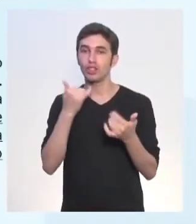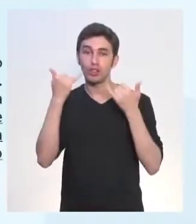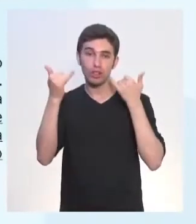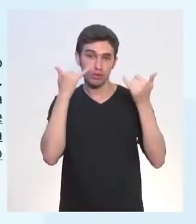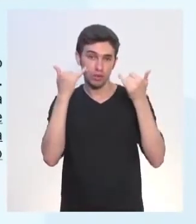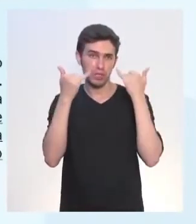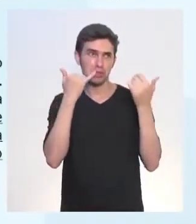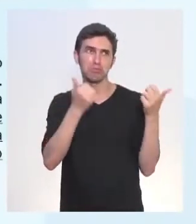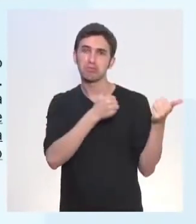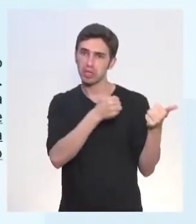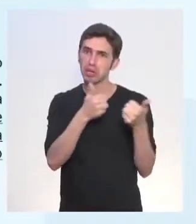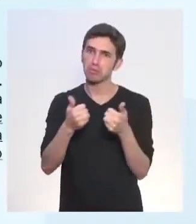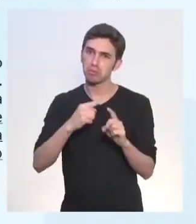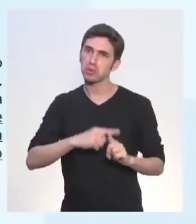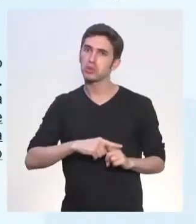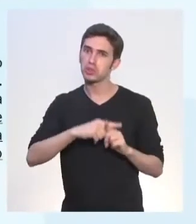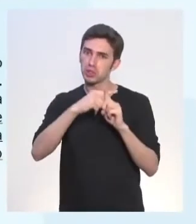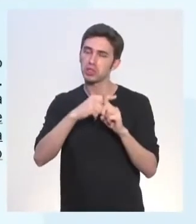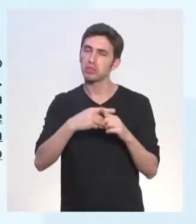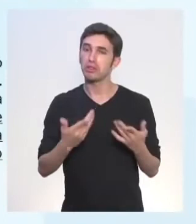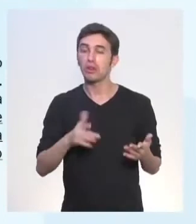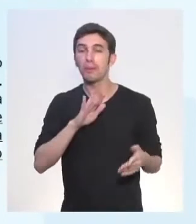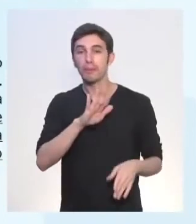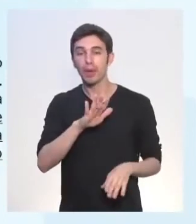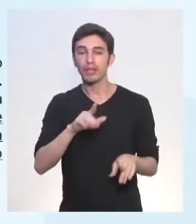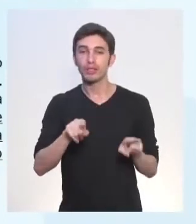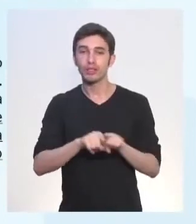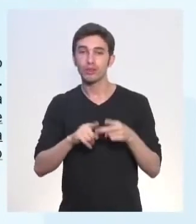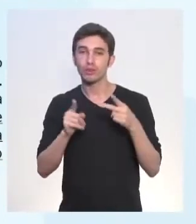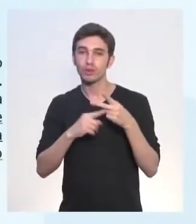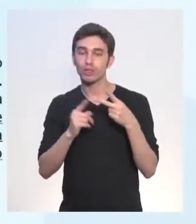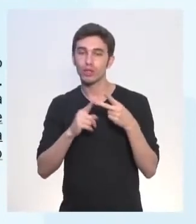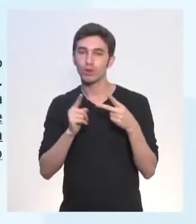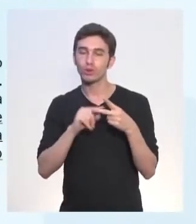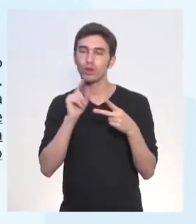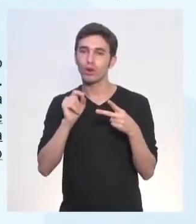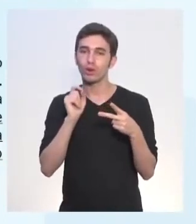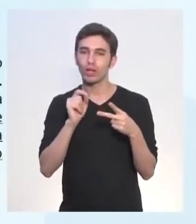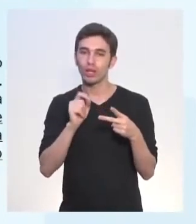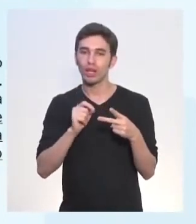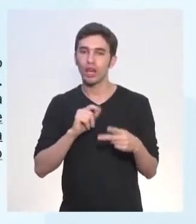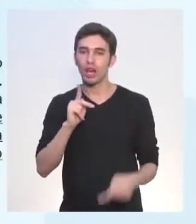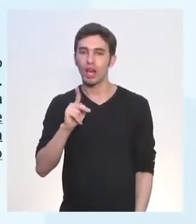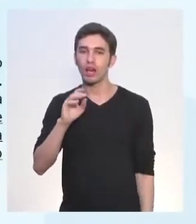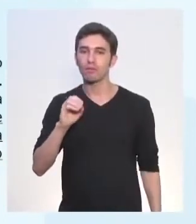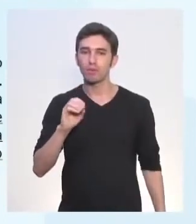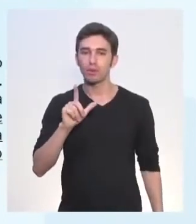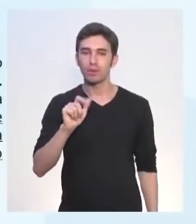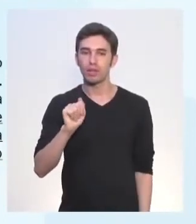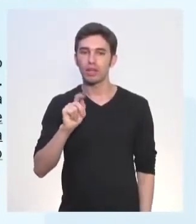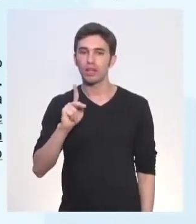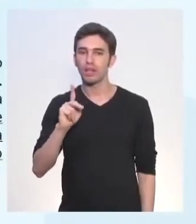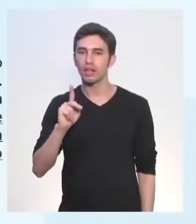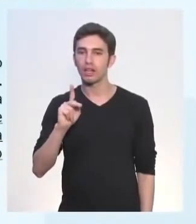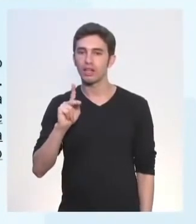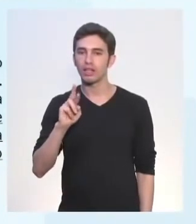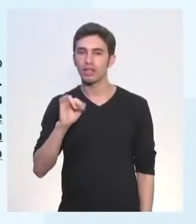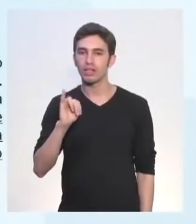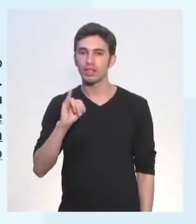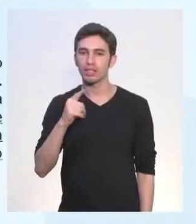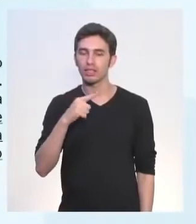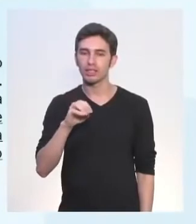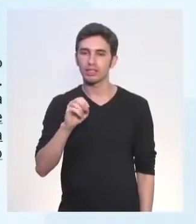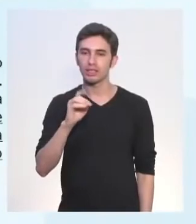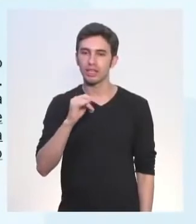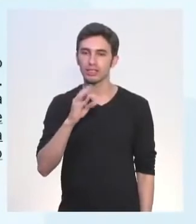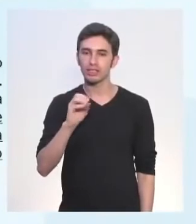coisa positiva até certo ponto. E o segundo motivo é uma crescente polarização política em todo o mundo. Palavras